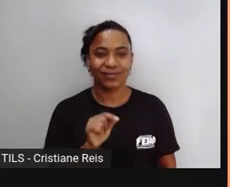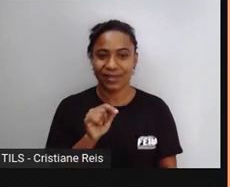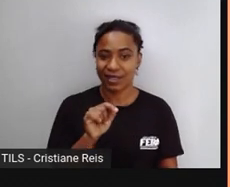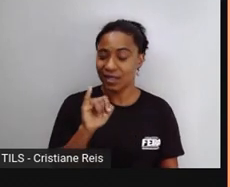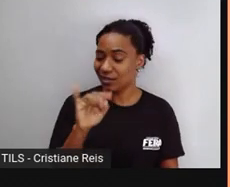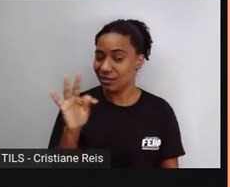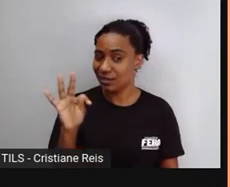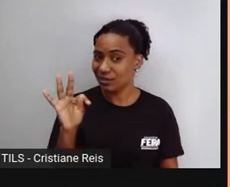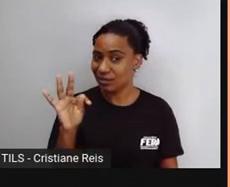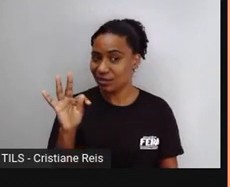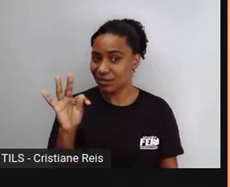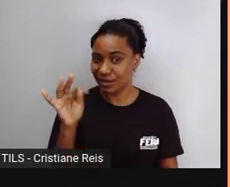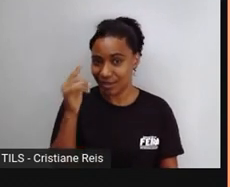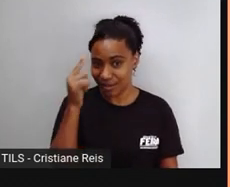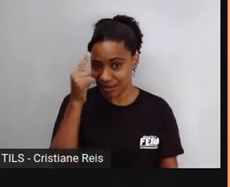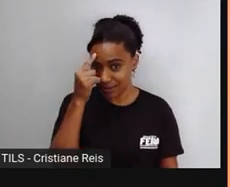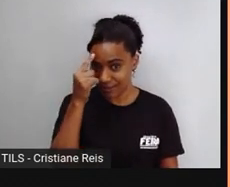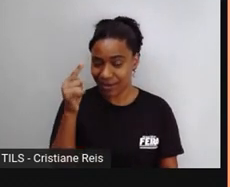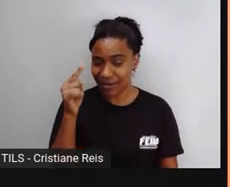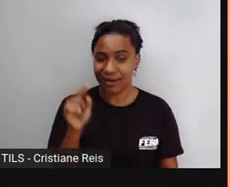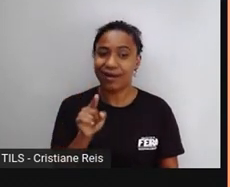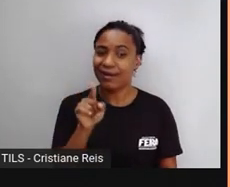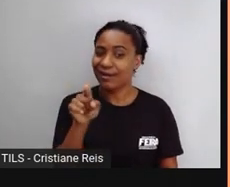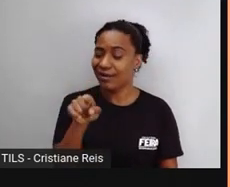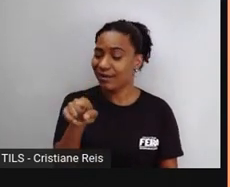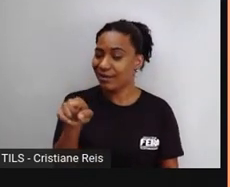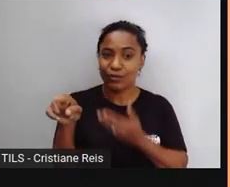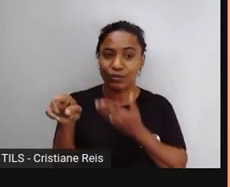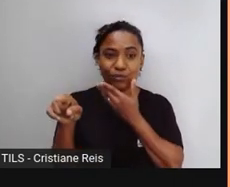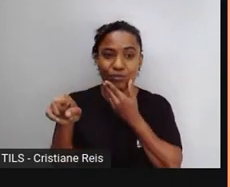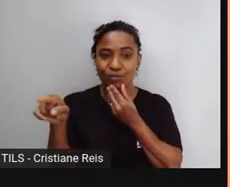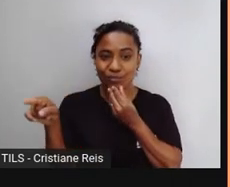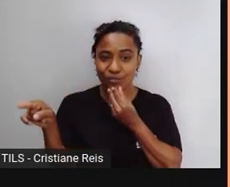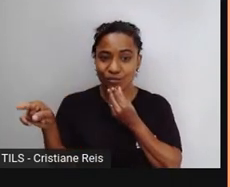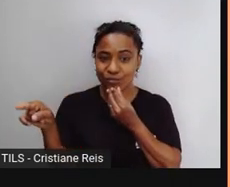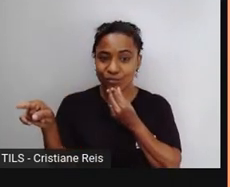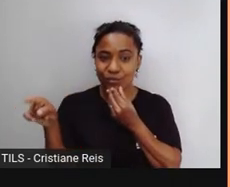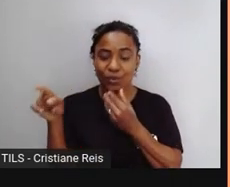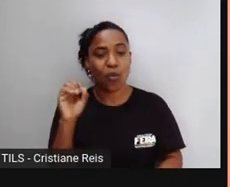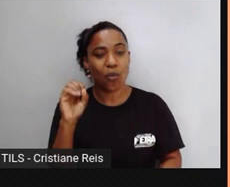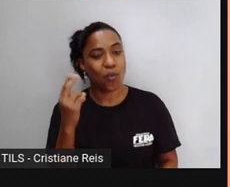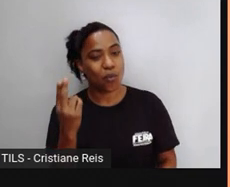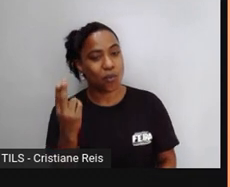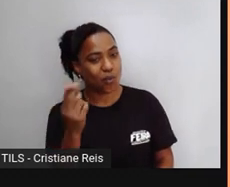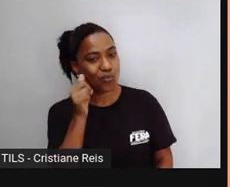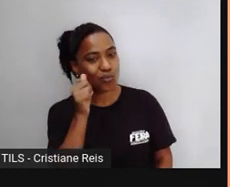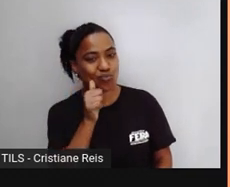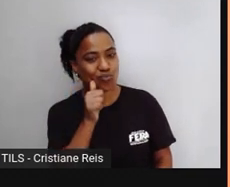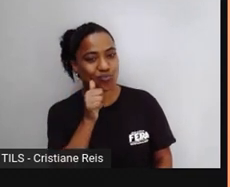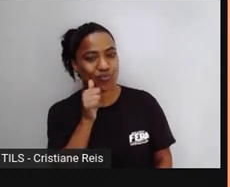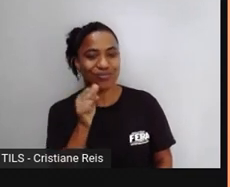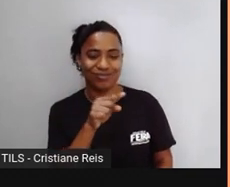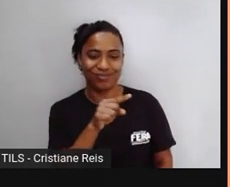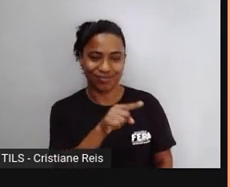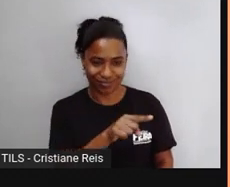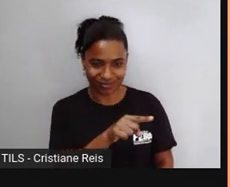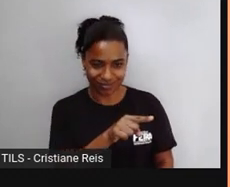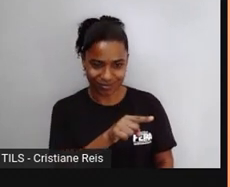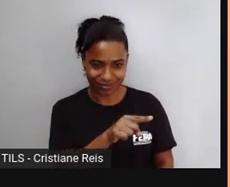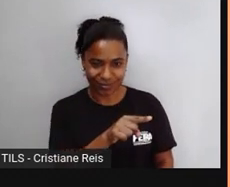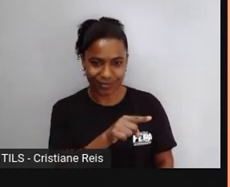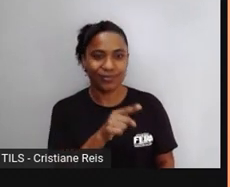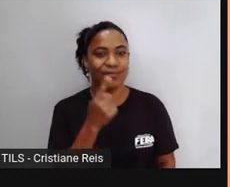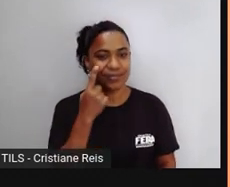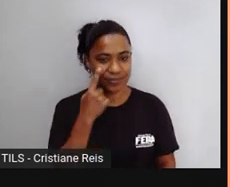pronome, ele é considerado um pronome neutro, né? It is an impersonal pronoun. É um pronome